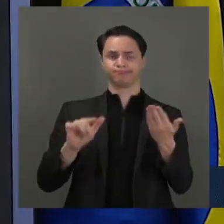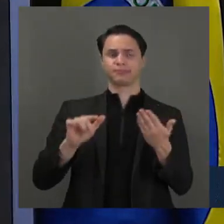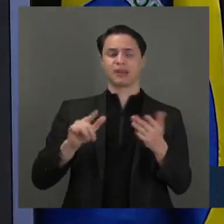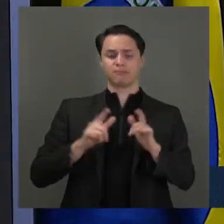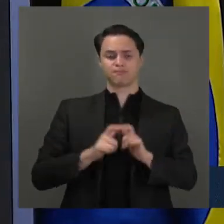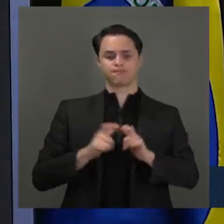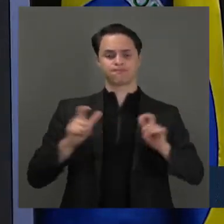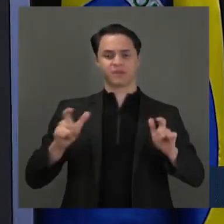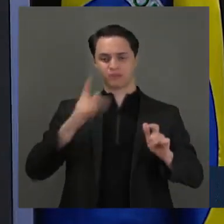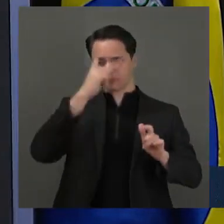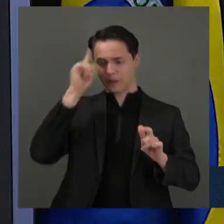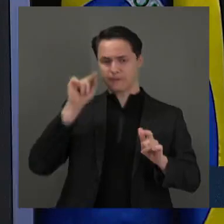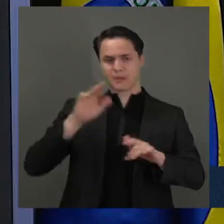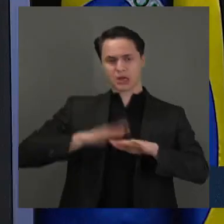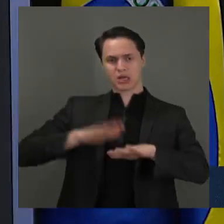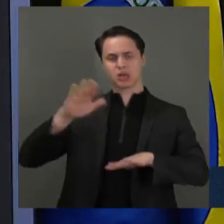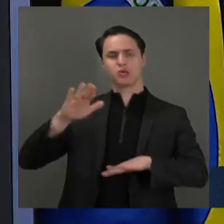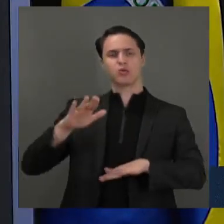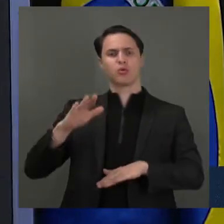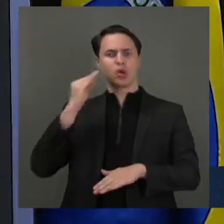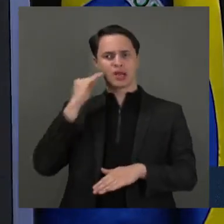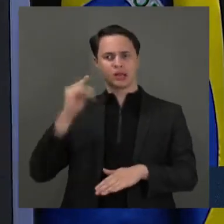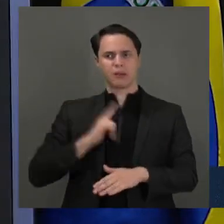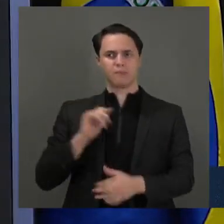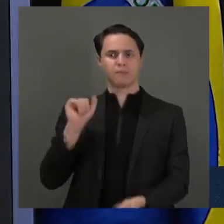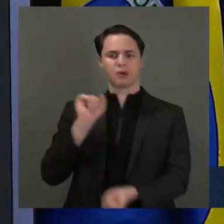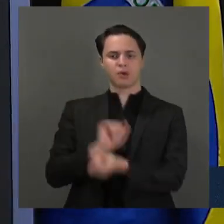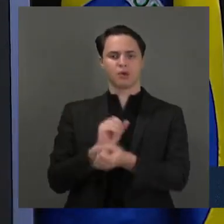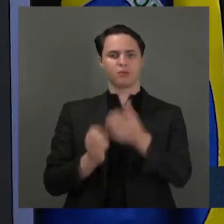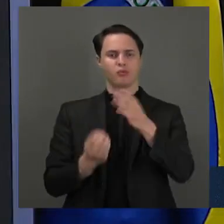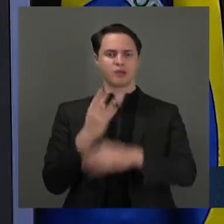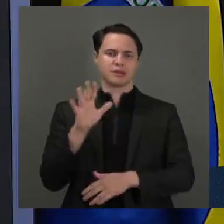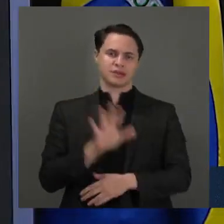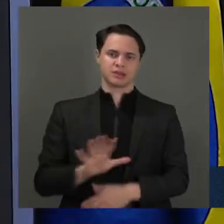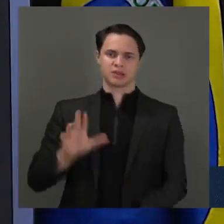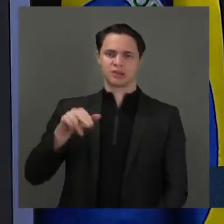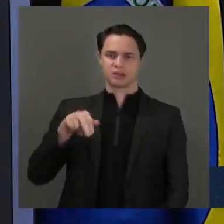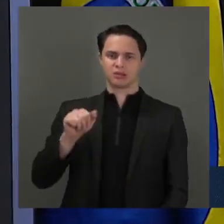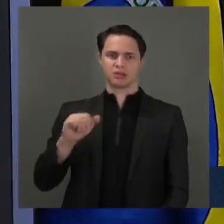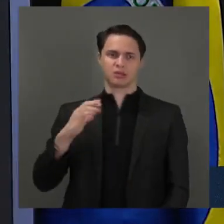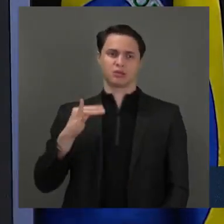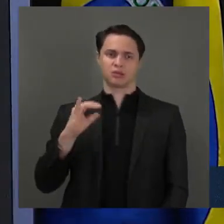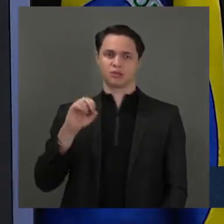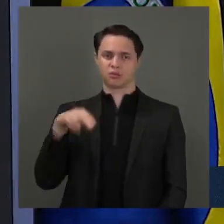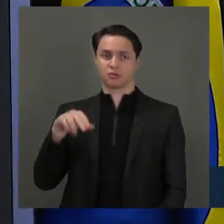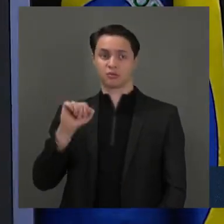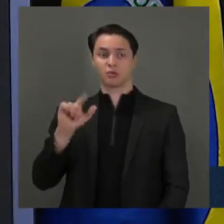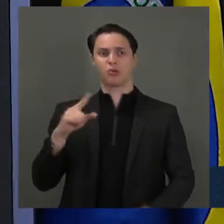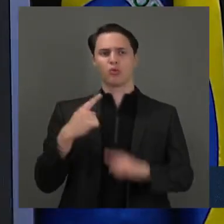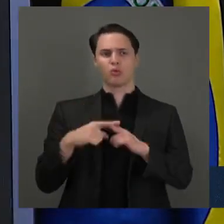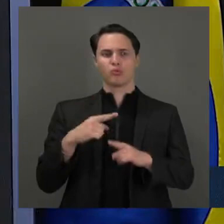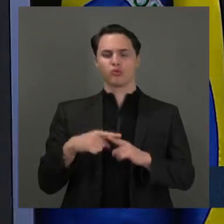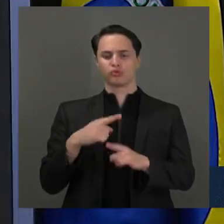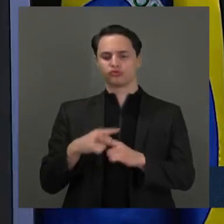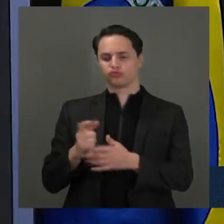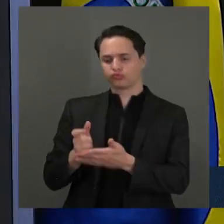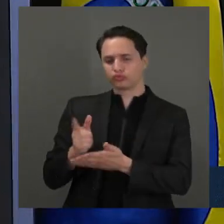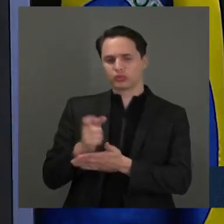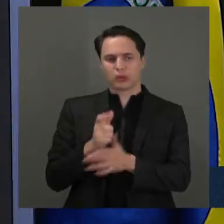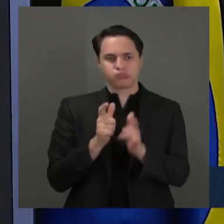maiores responsáveis pela estagnação da produção nacional, enquanto o consumo crescia de